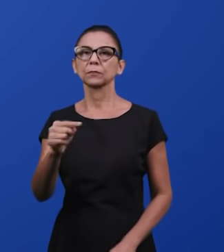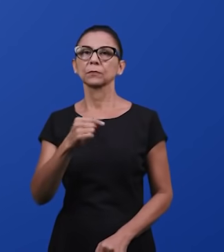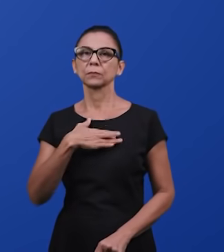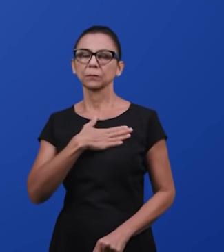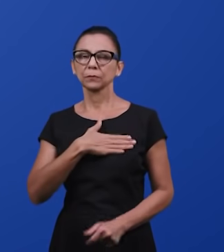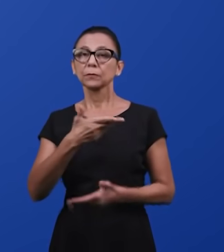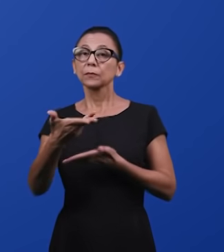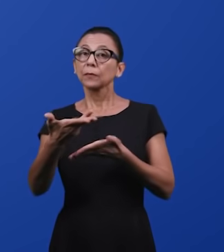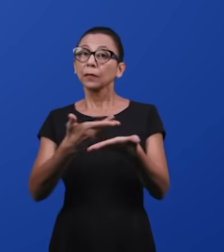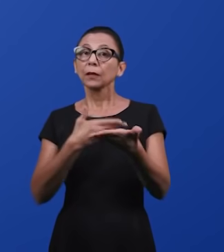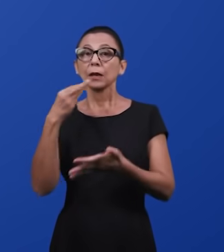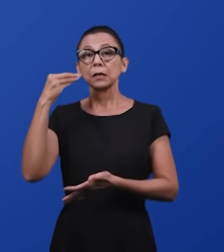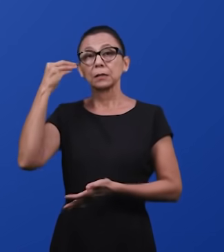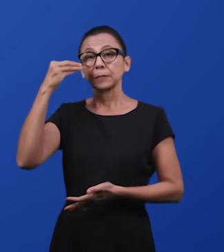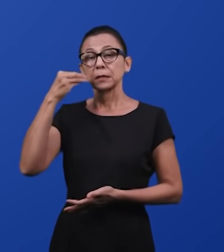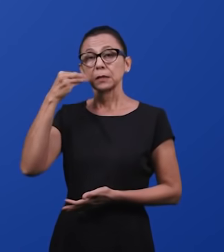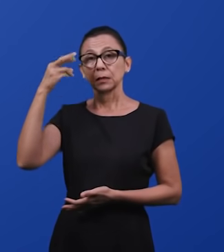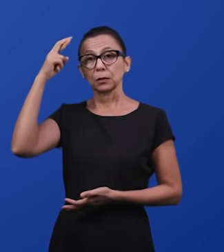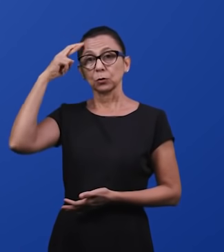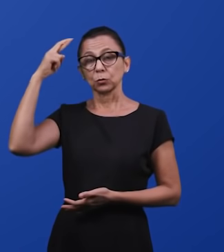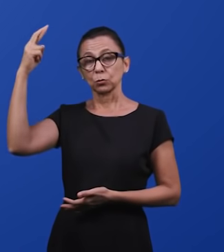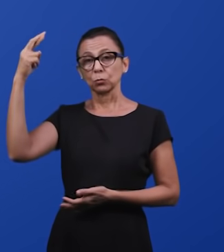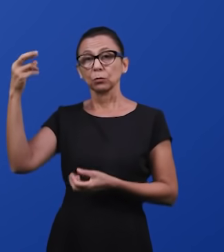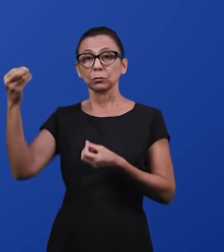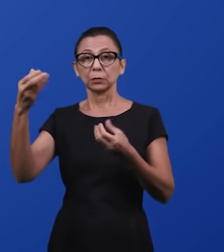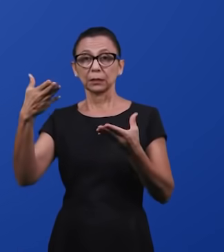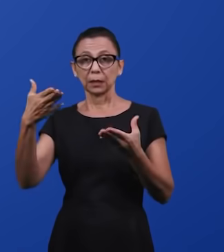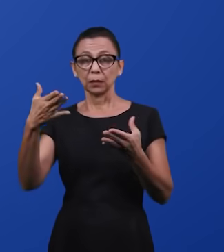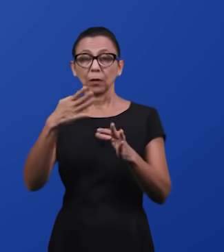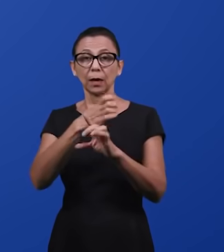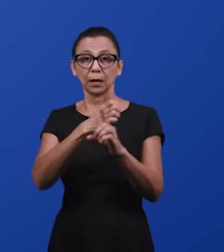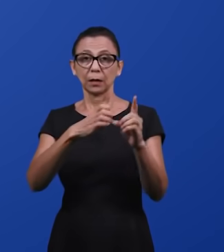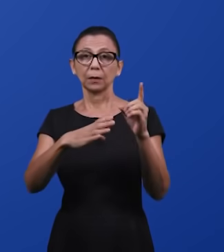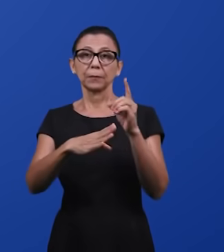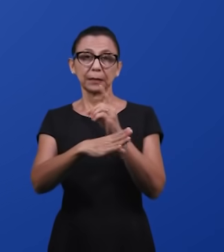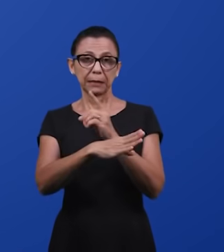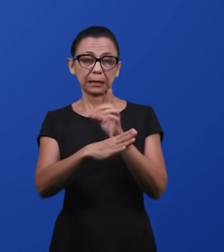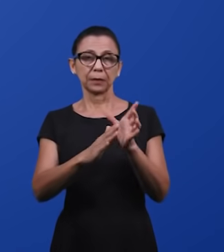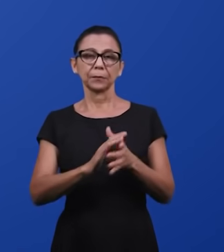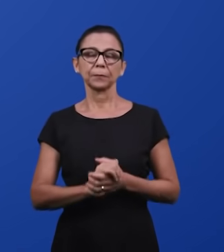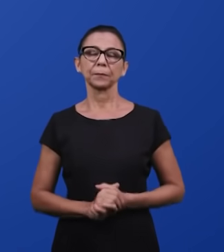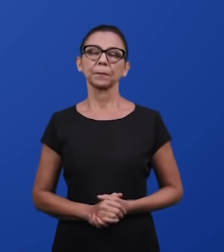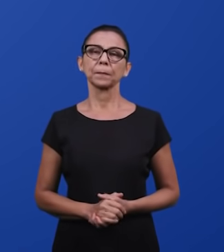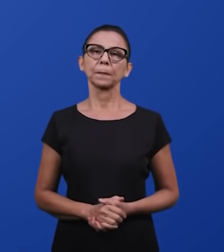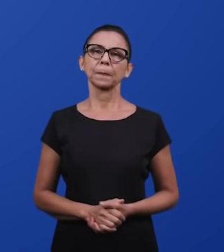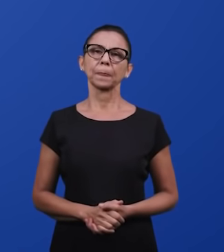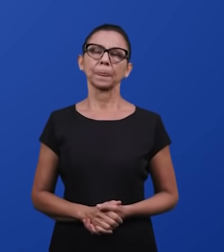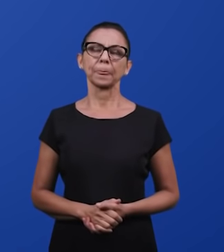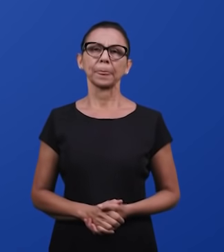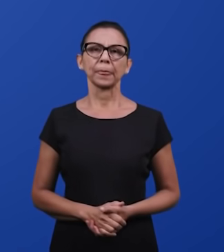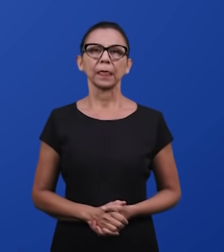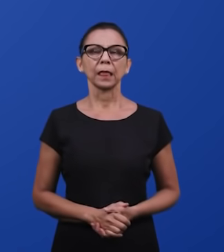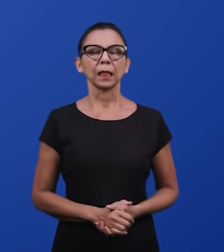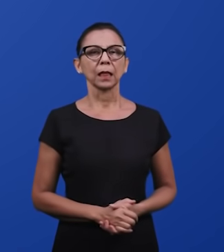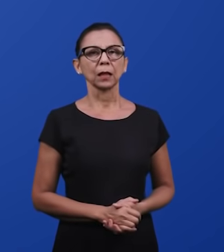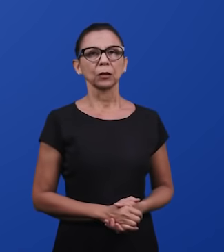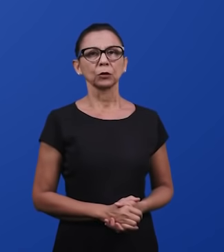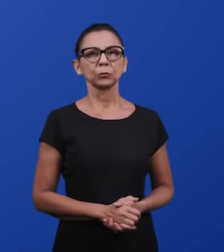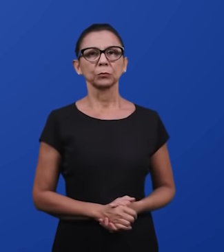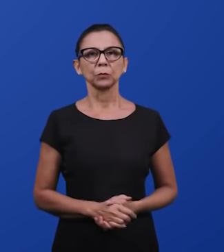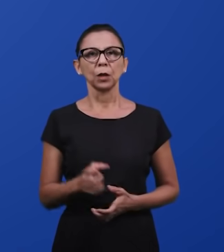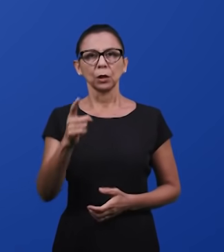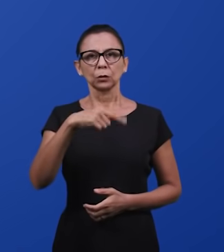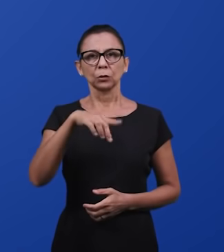gostaria de compartilhar com os amados uma experiência que o Senhor nos deu na Escola Bíblica Dominical. Nós temos uma